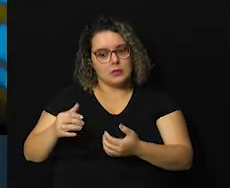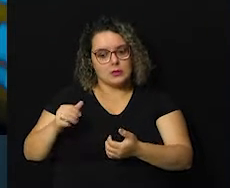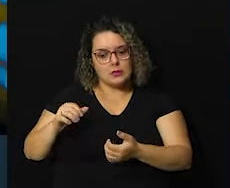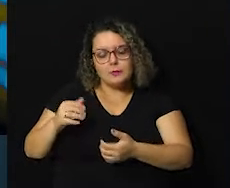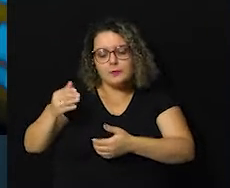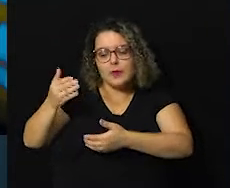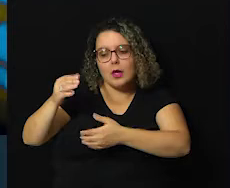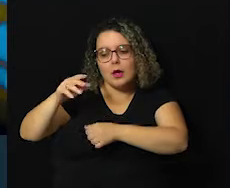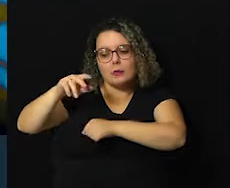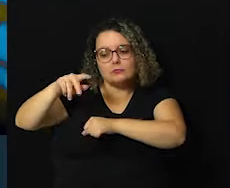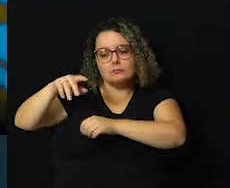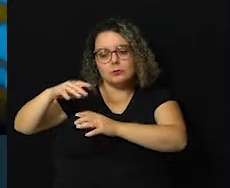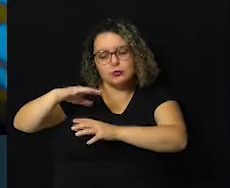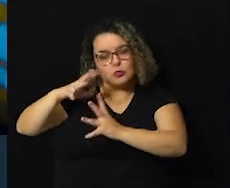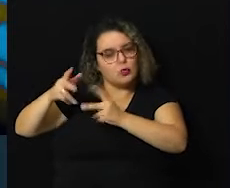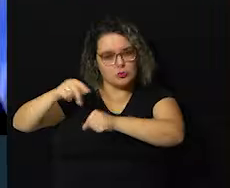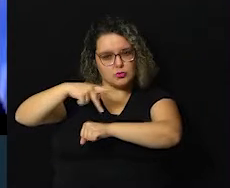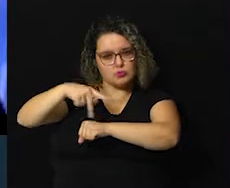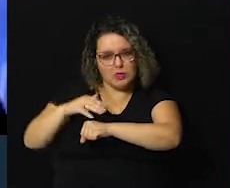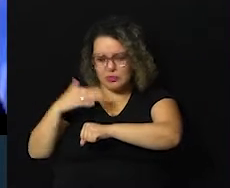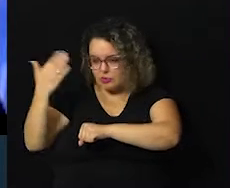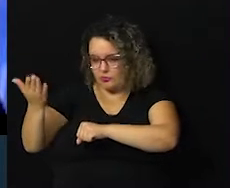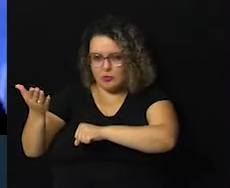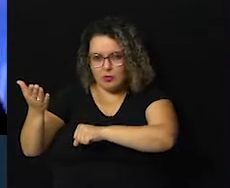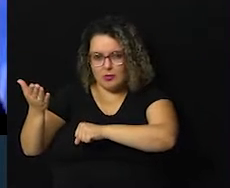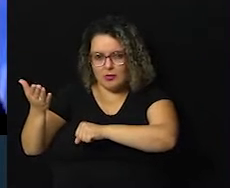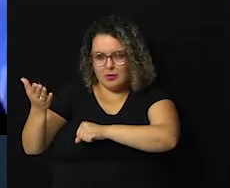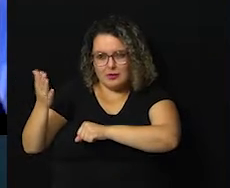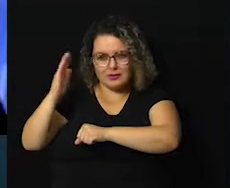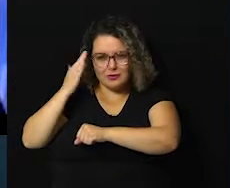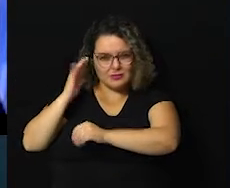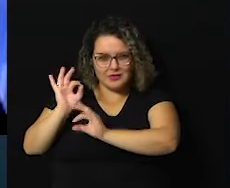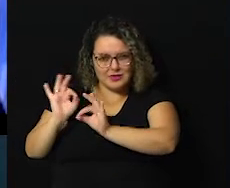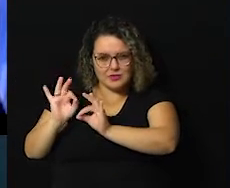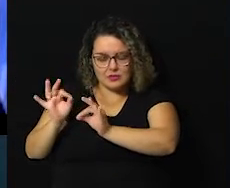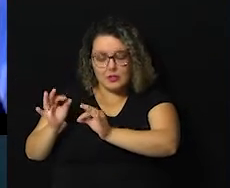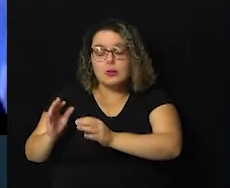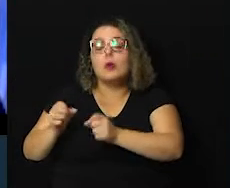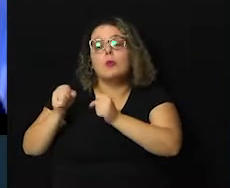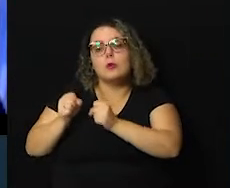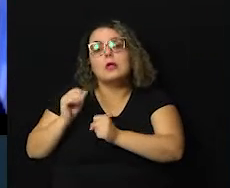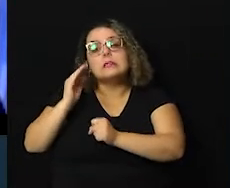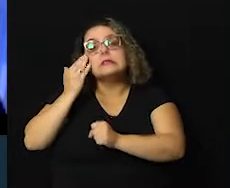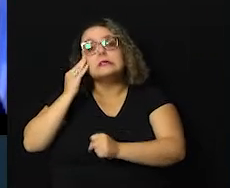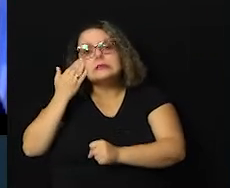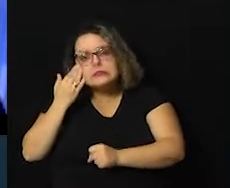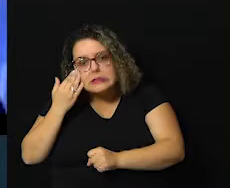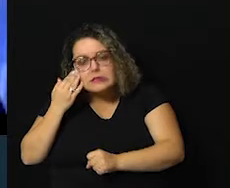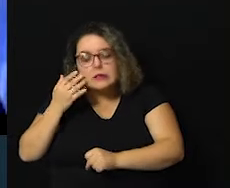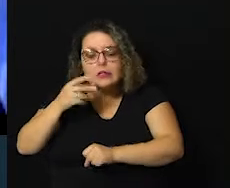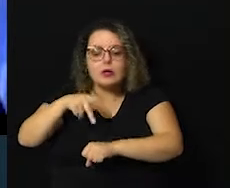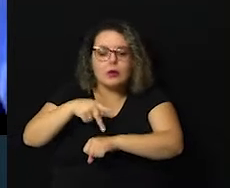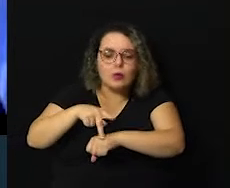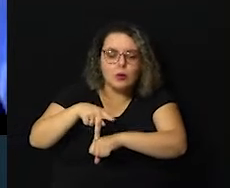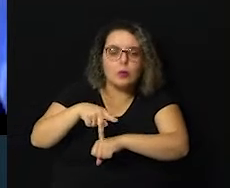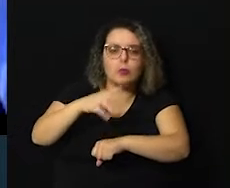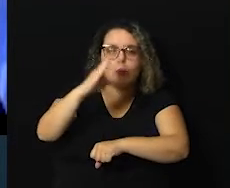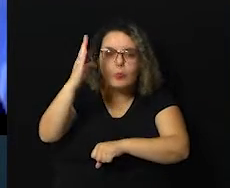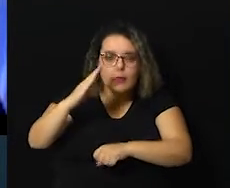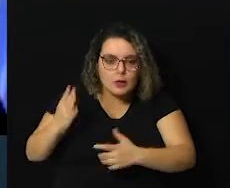transição do mercado internacional para o mercado brasileiro fosse mais suado e o foco da minha consultoria era esse